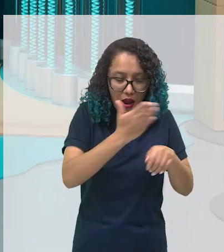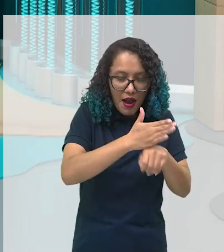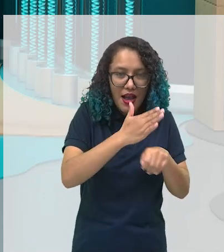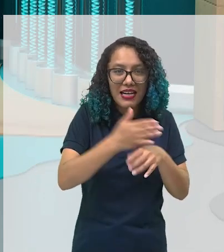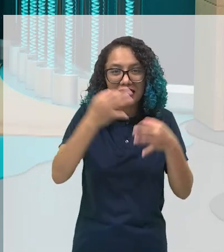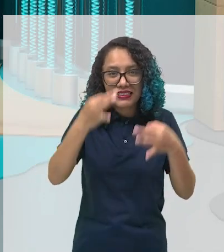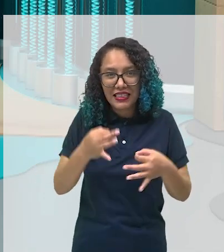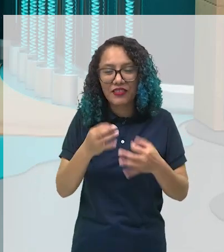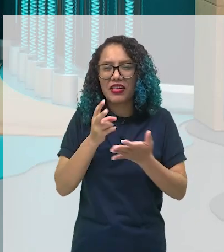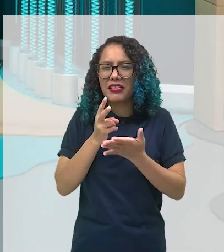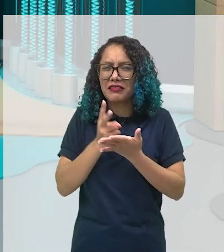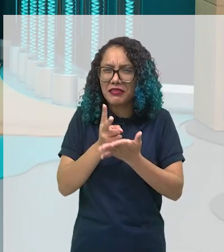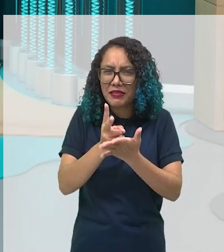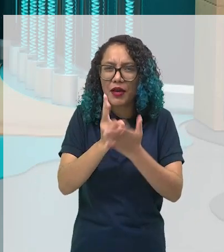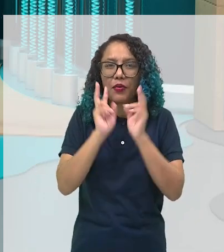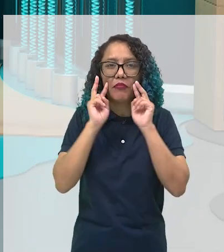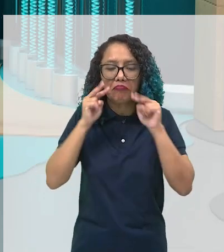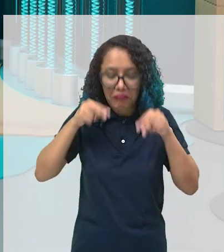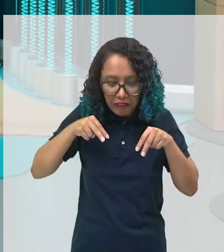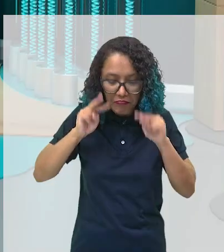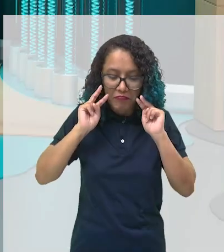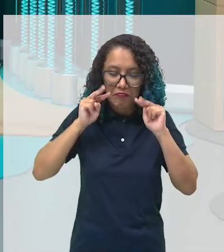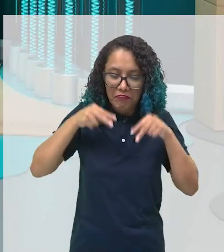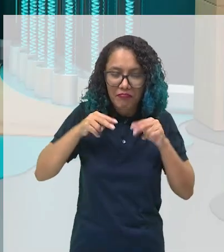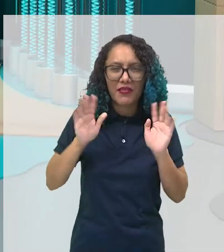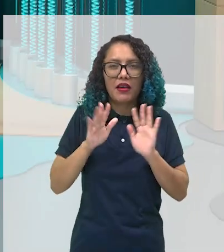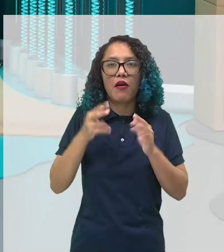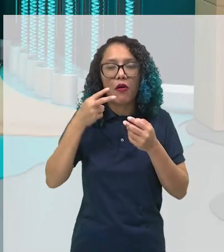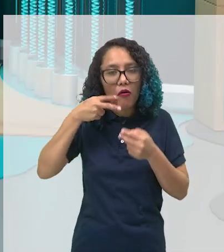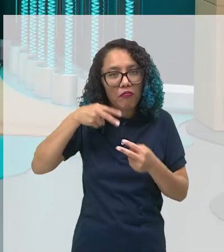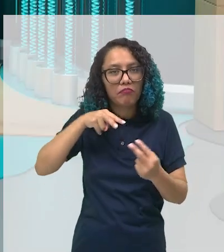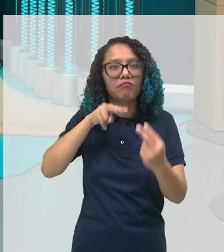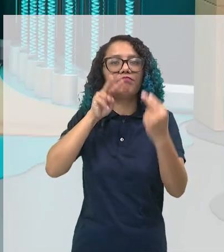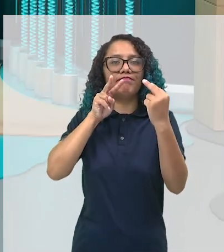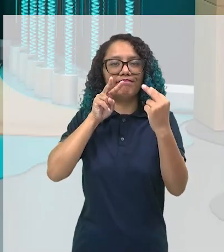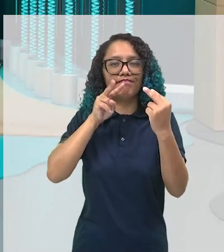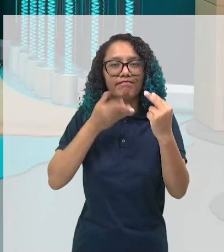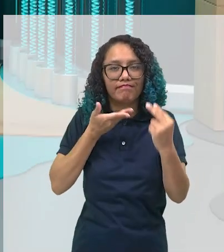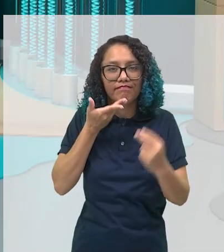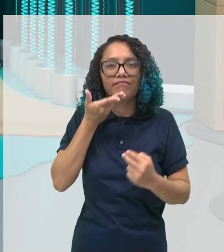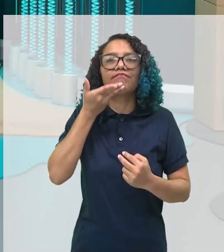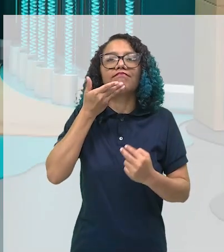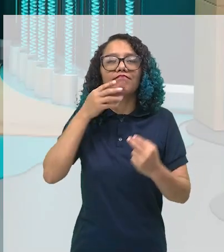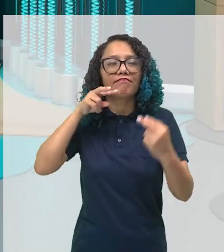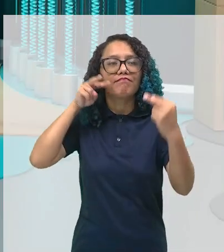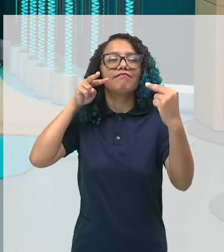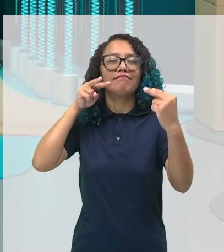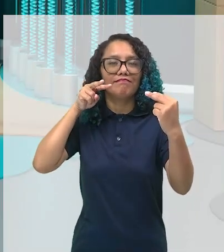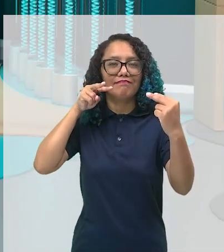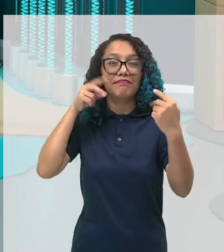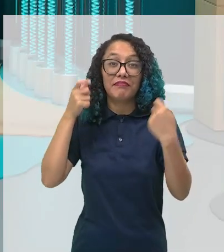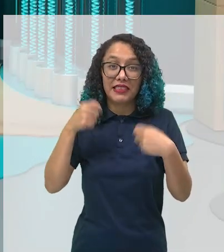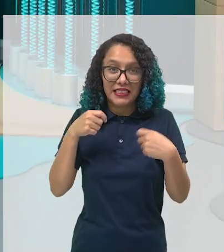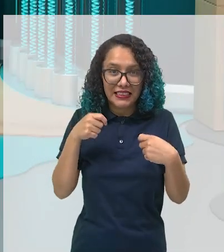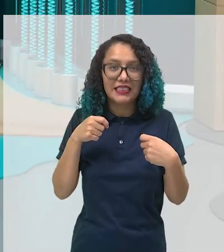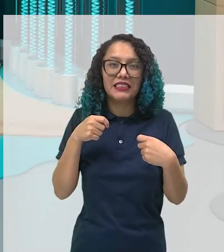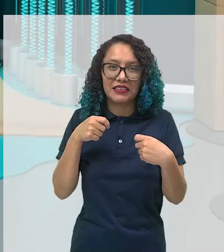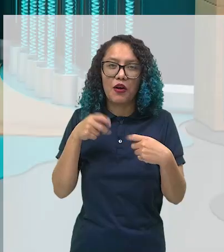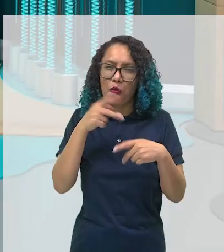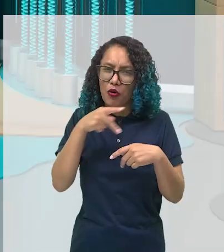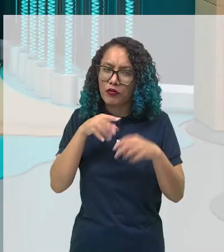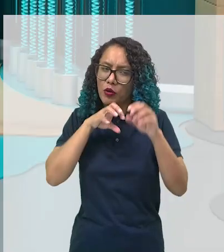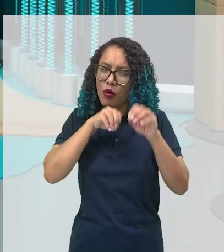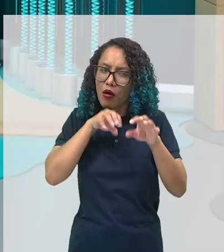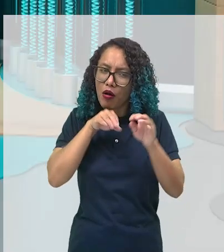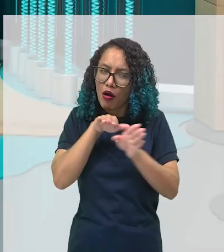todo olhando para o pé. Aí o professor fala: olha para frente, levanta a cabeça, olha para frente. É justamente para isso,